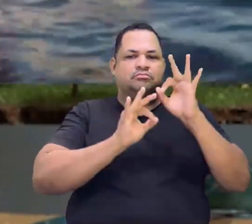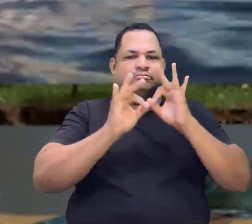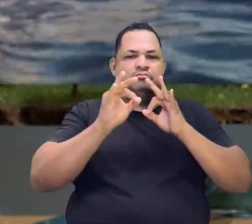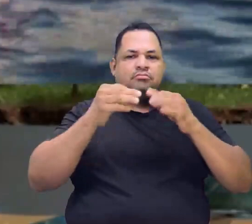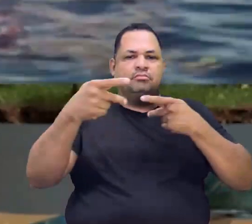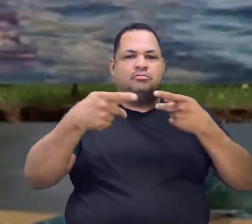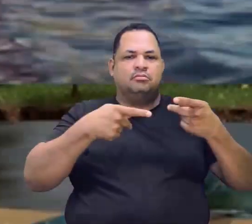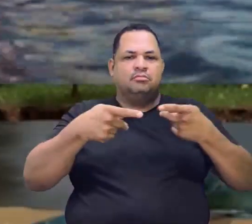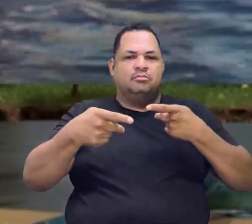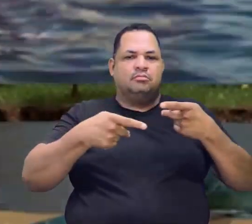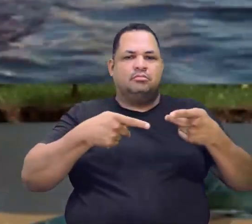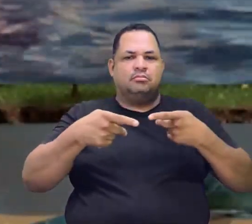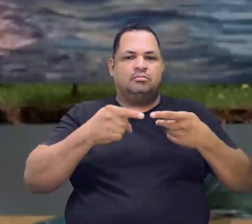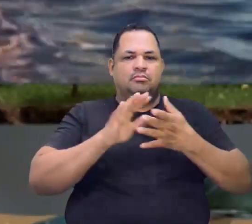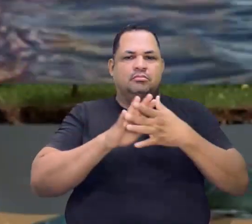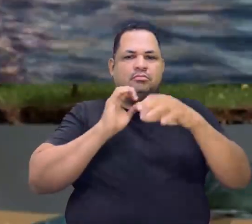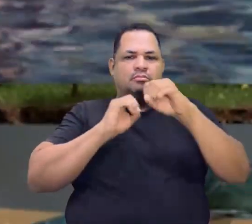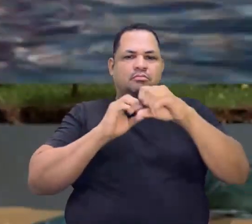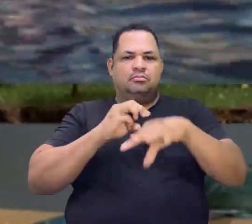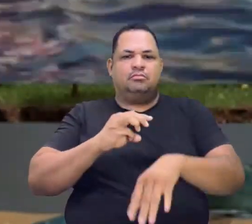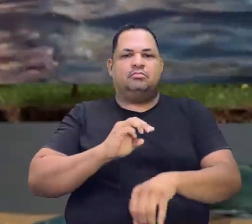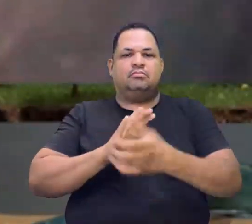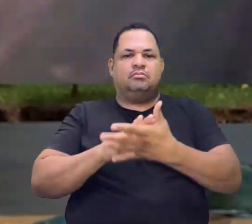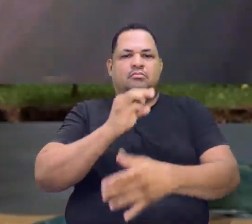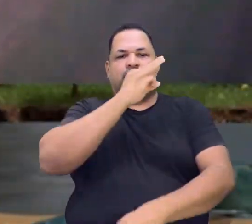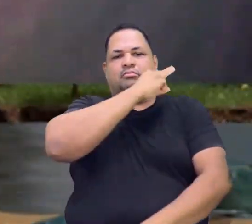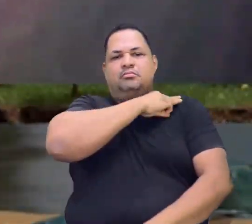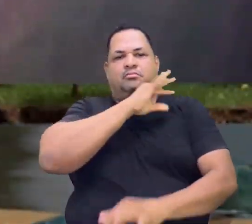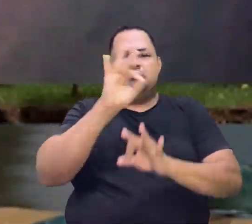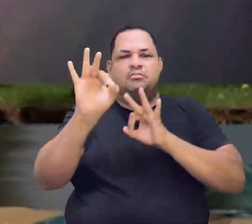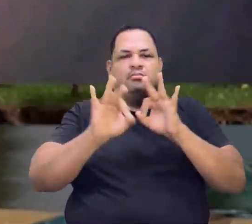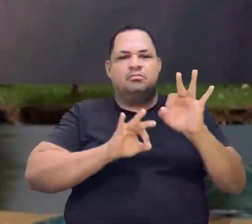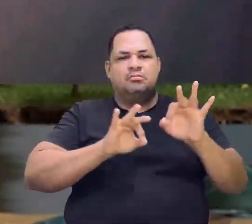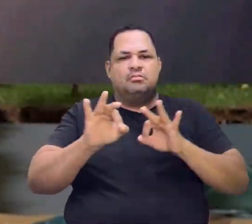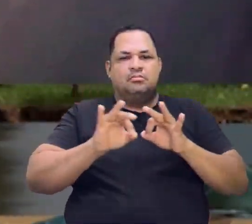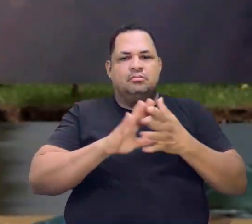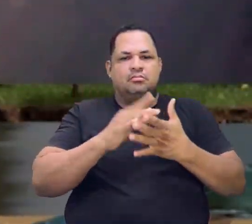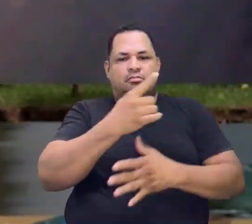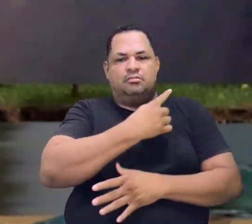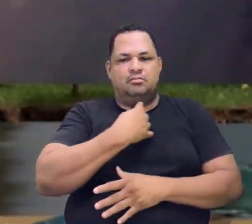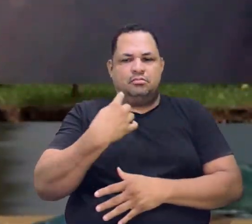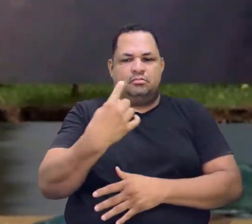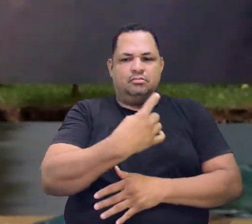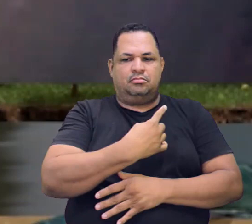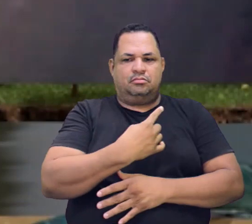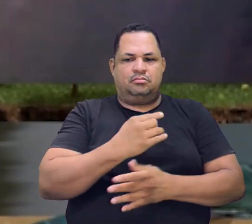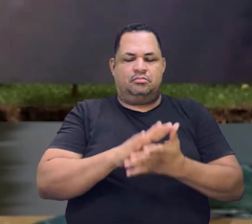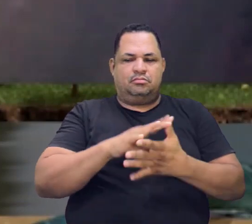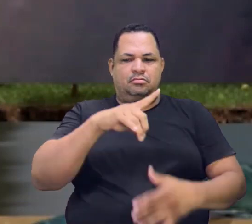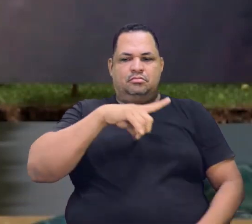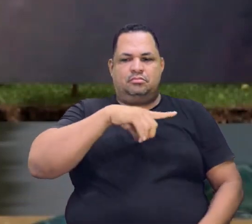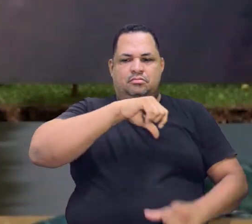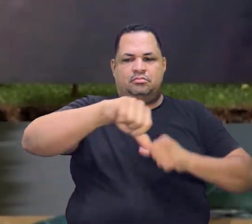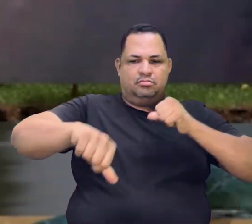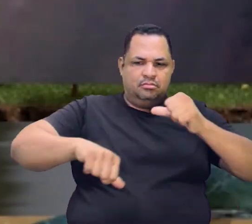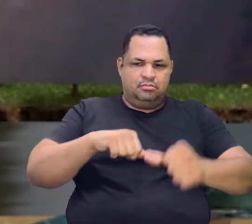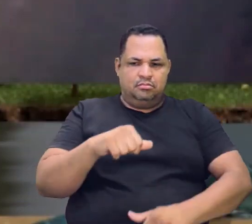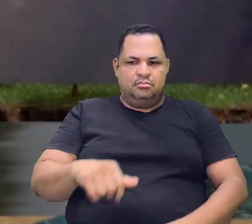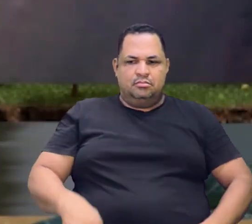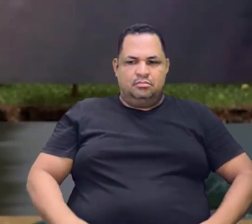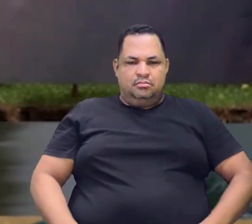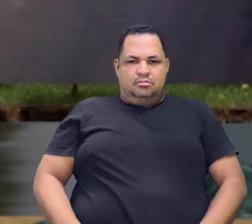cronograma do ensino médio que foi articulado aqui para nós, então houve essa